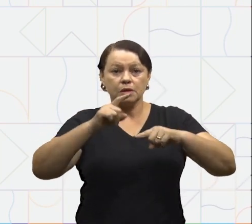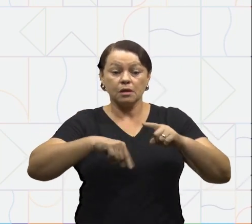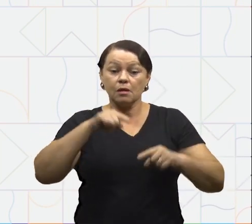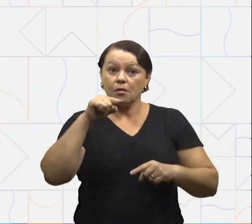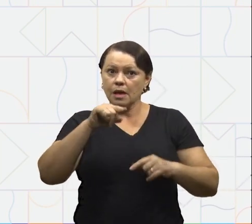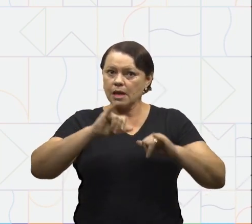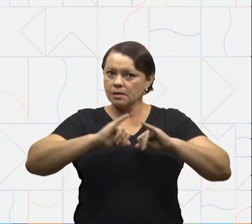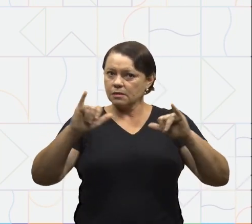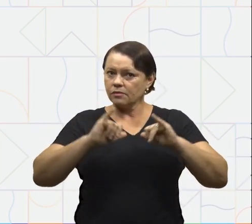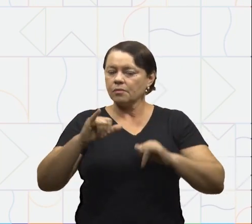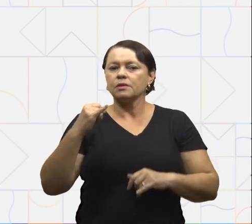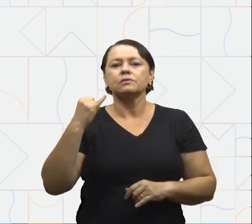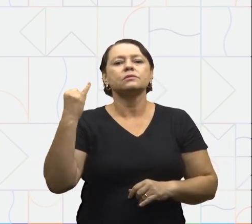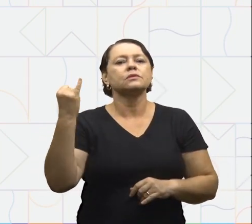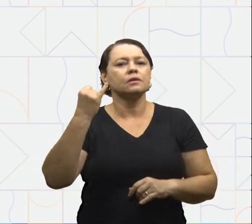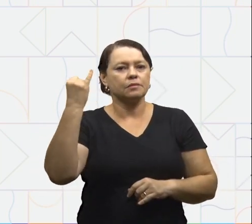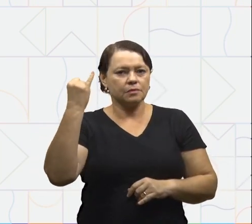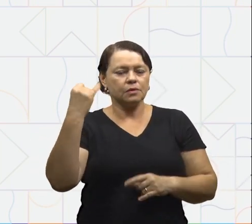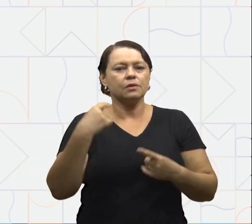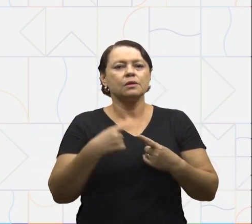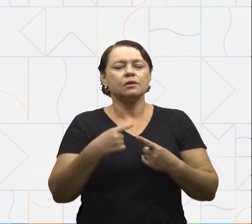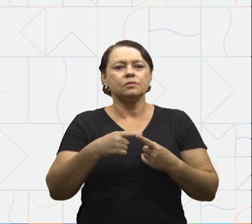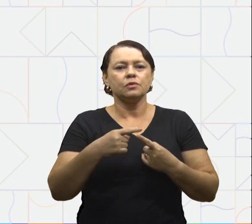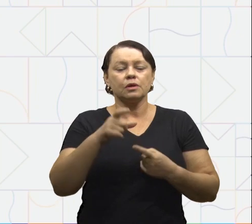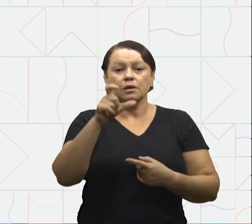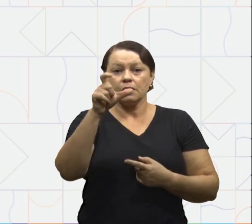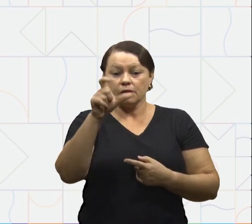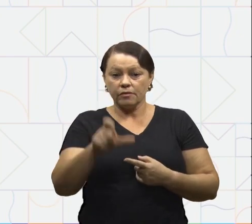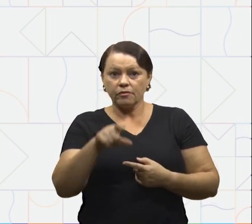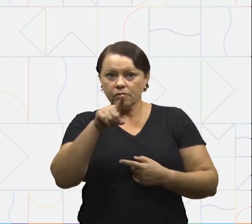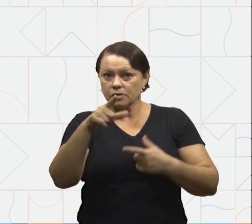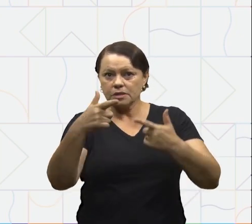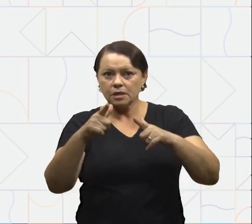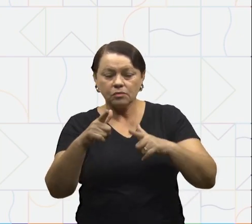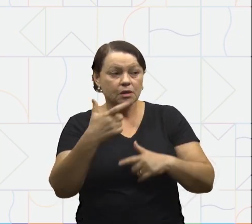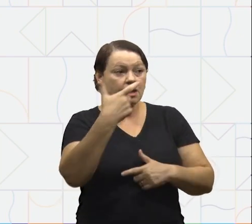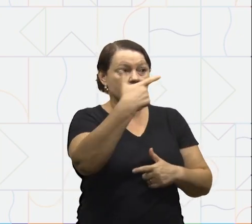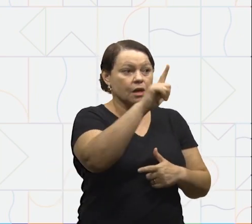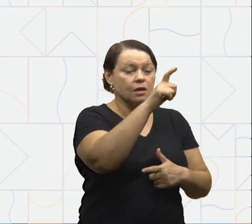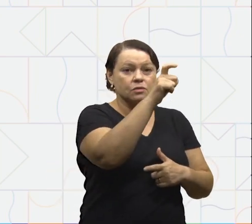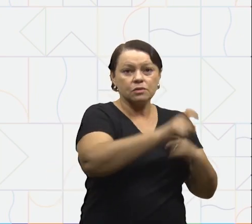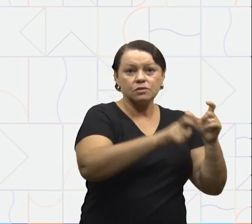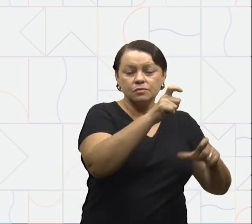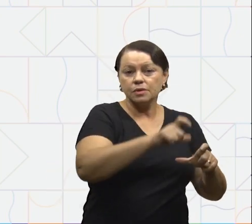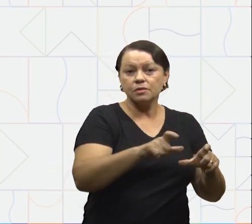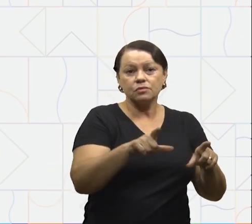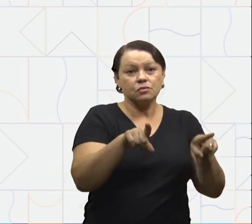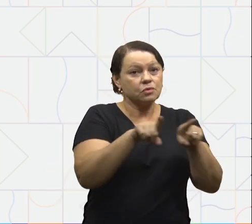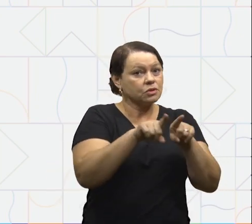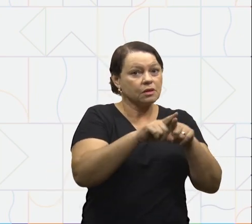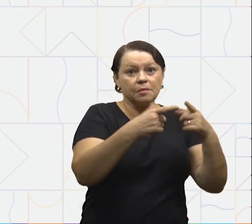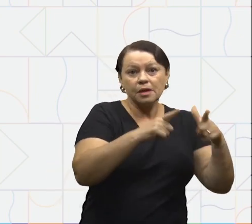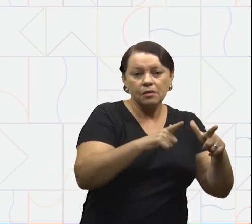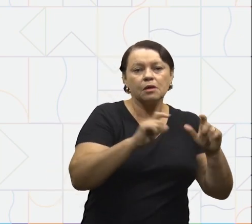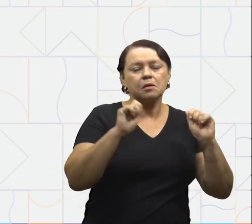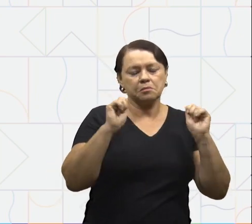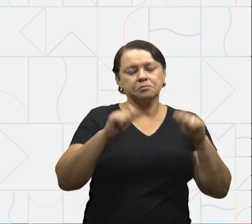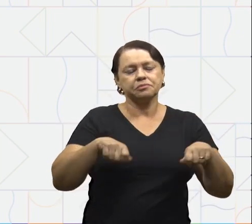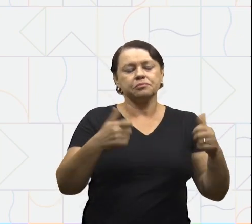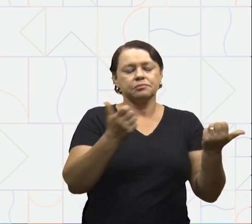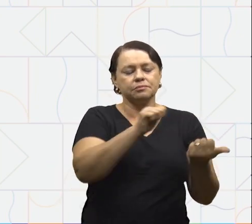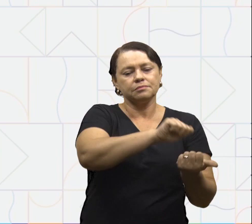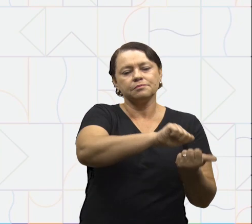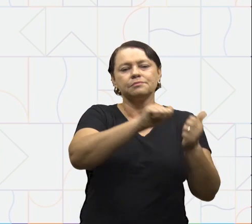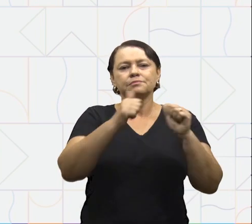são importantes para que, caso você e as outras pessoas não tenham os materiais necessários, seja possível fazer adaptações para que